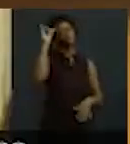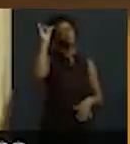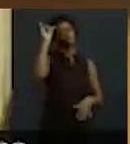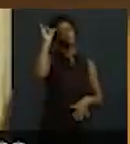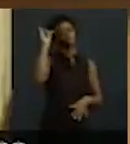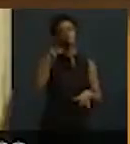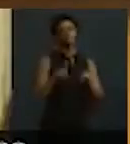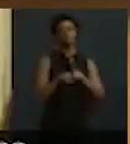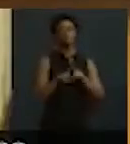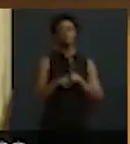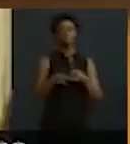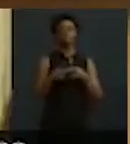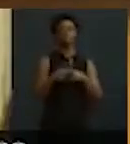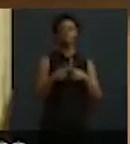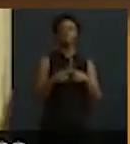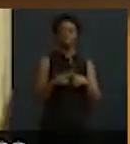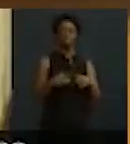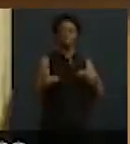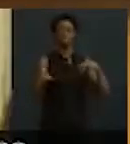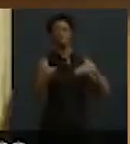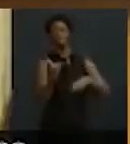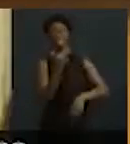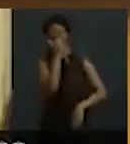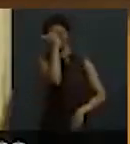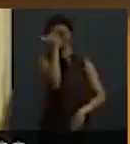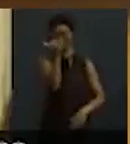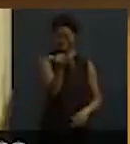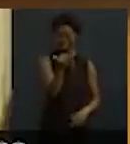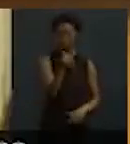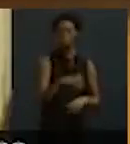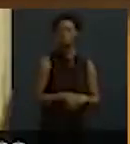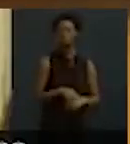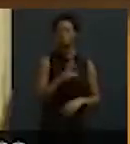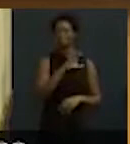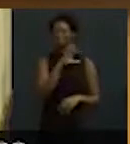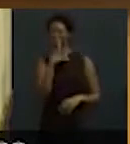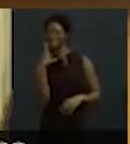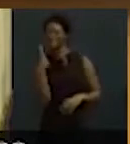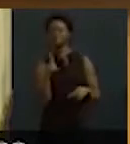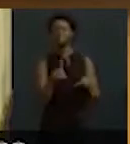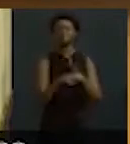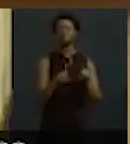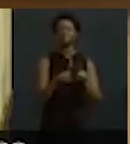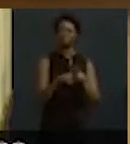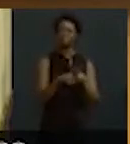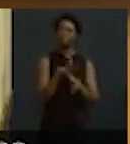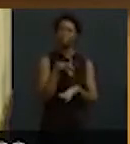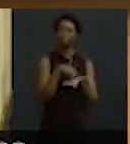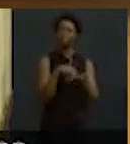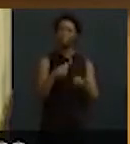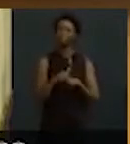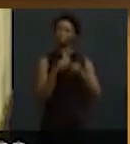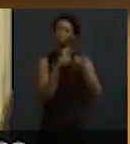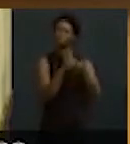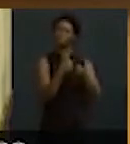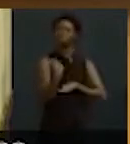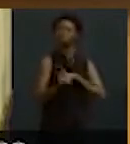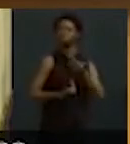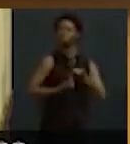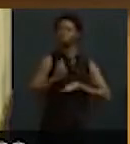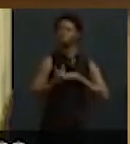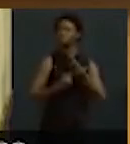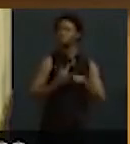Remediação a Desastres, coordenador do Centro de Apoio Operacional das Promotorias